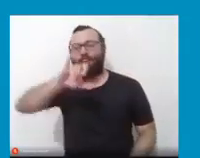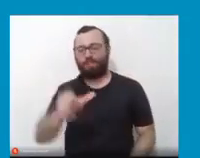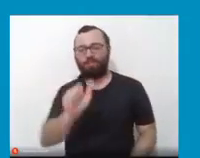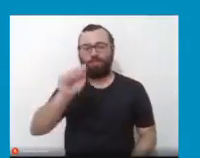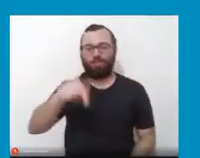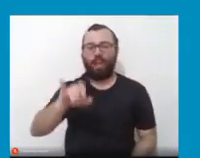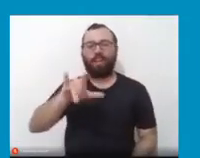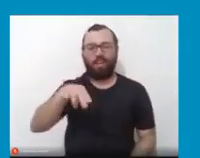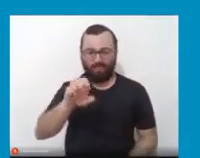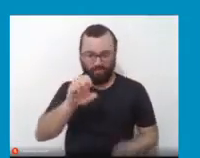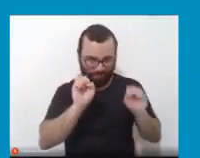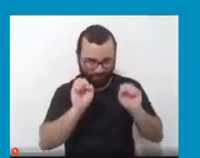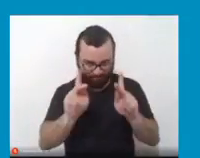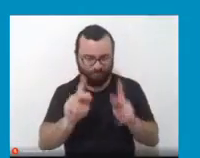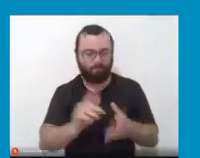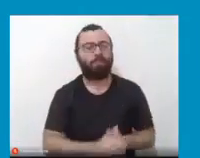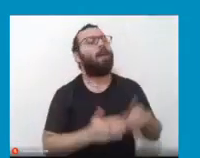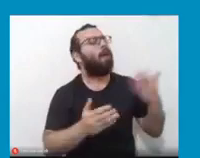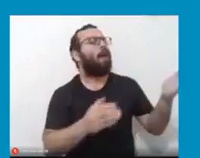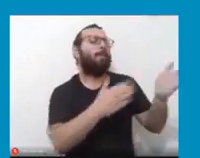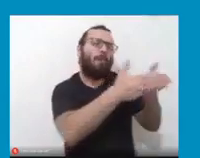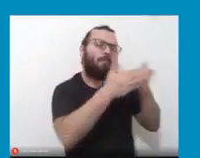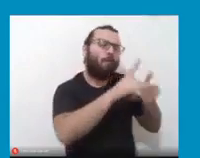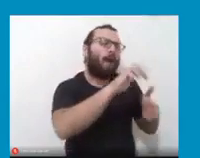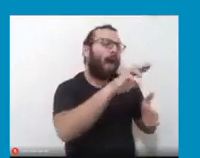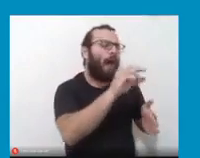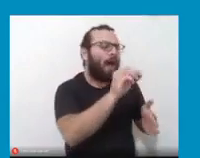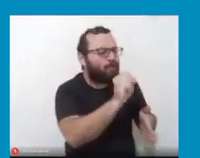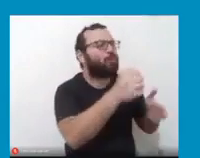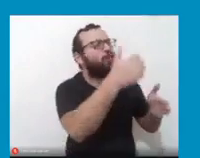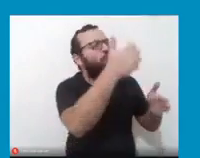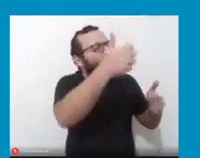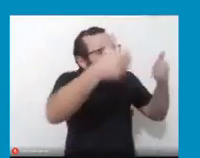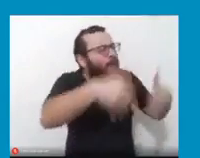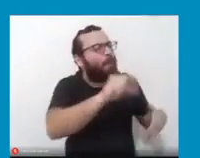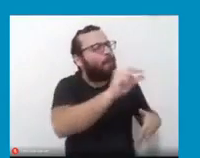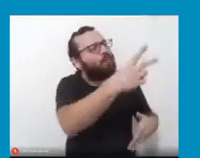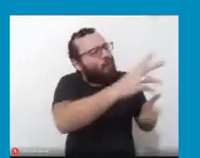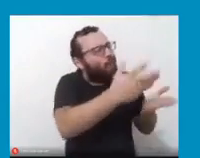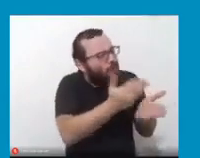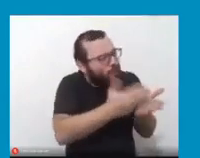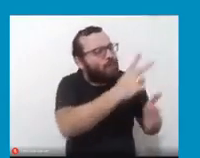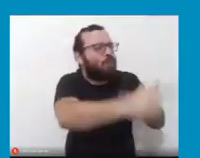por favor, fale um pouco sobre o livro e sobre o seu trabalho atual também. Tá bom. Bom,